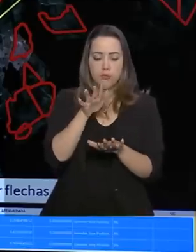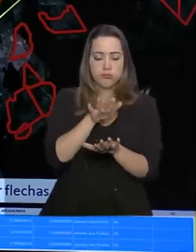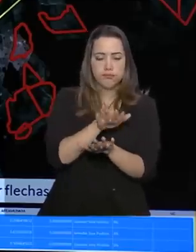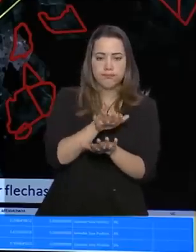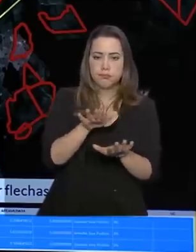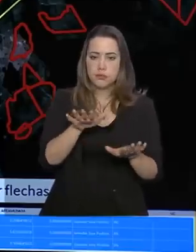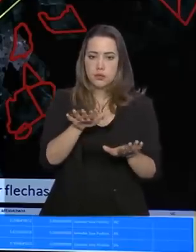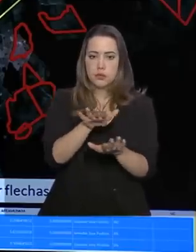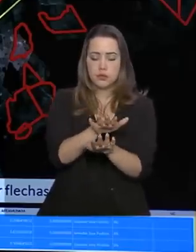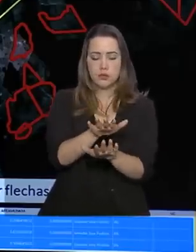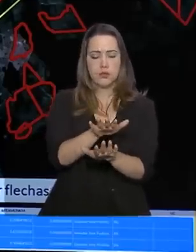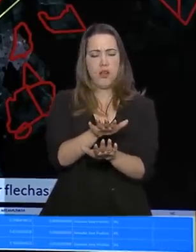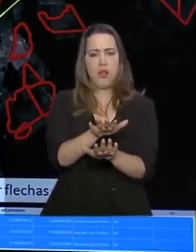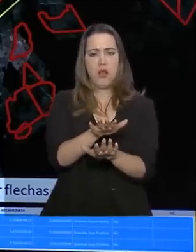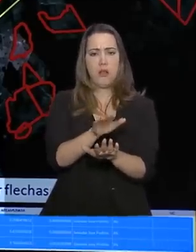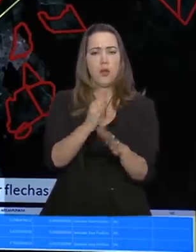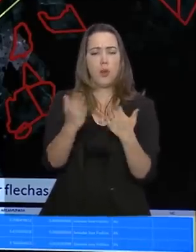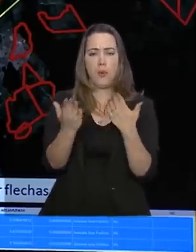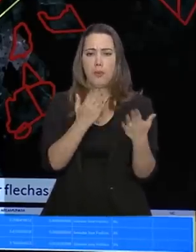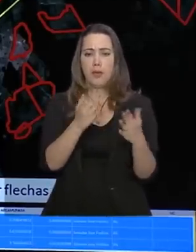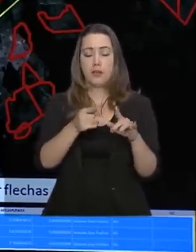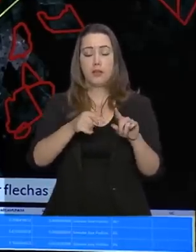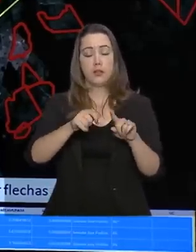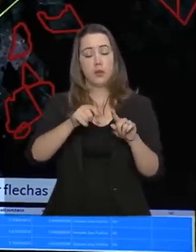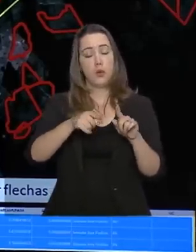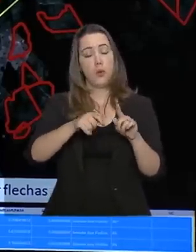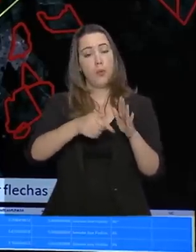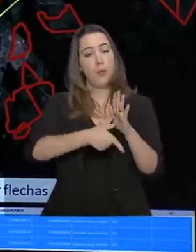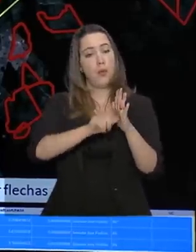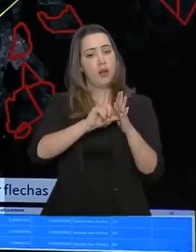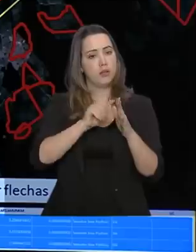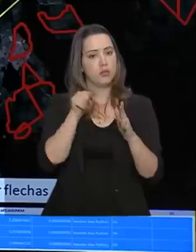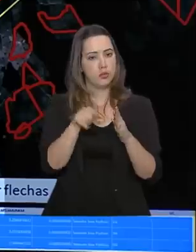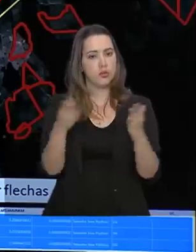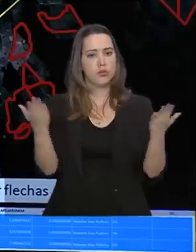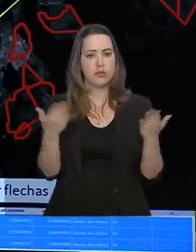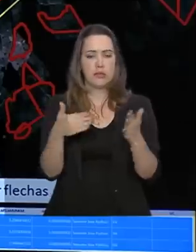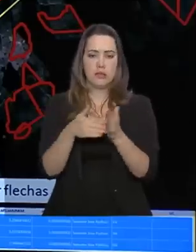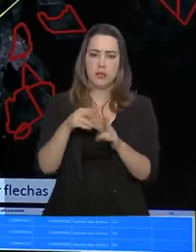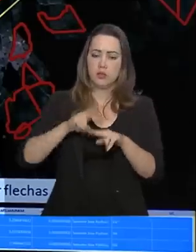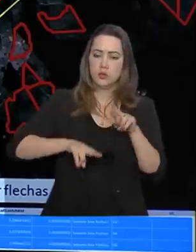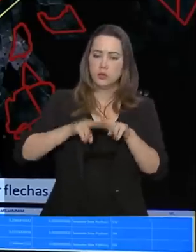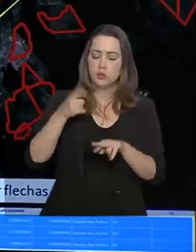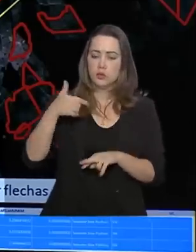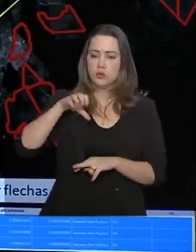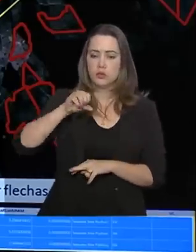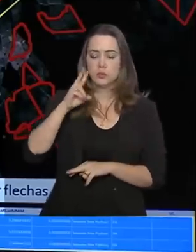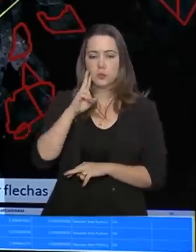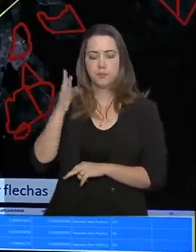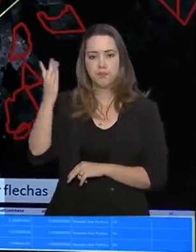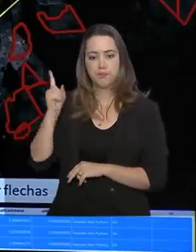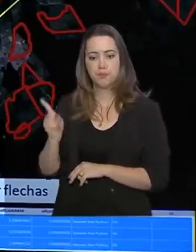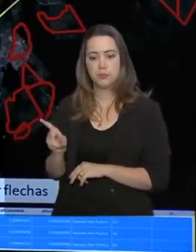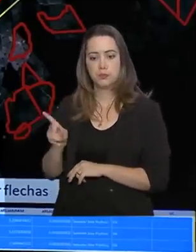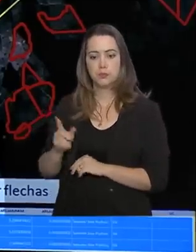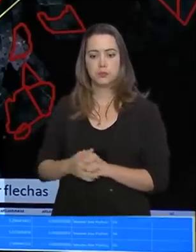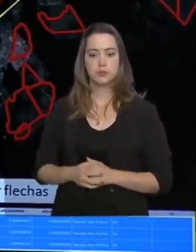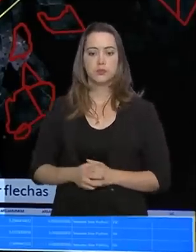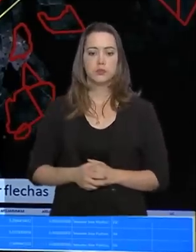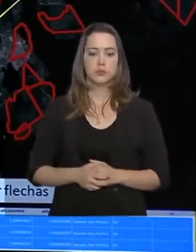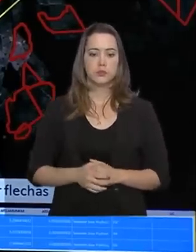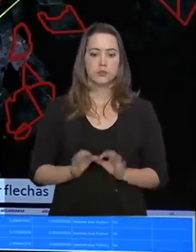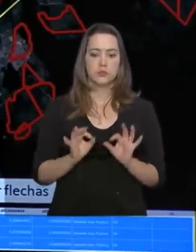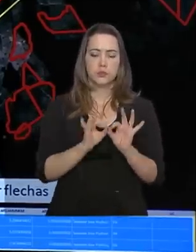desmatamento de período passado a junho de 1911 é esse quadro ver do dos